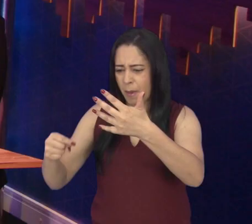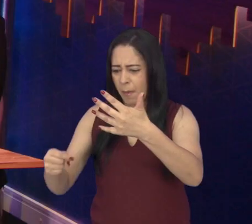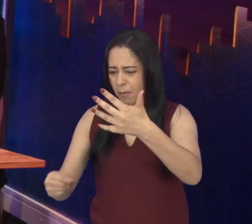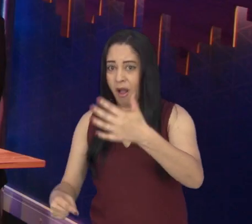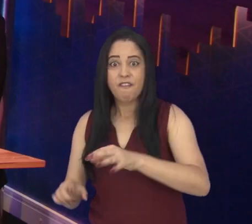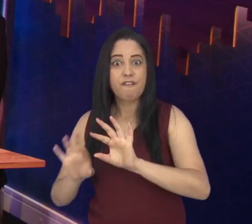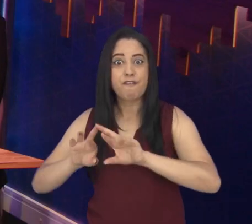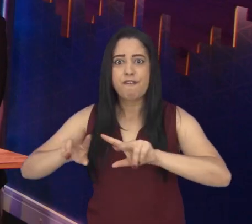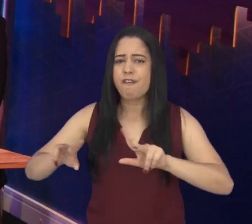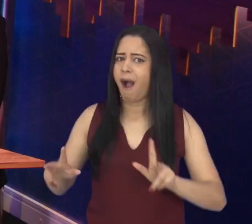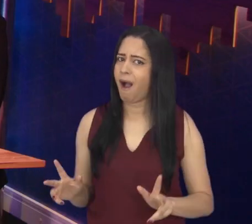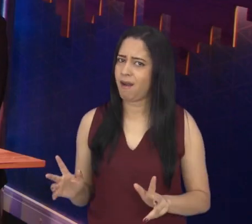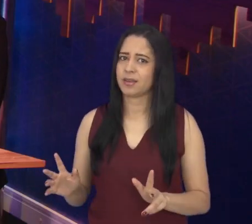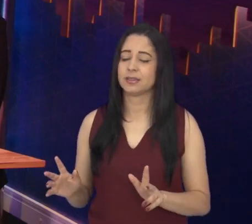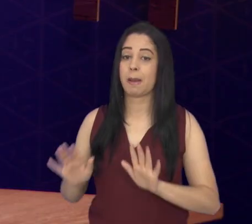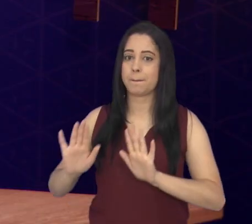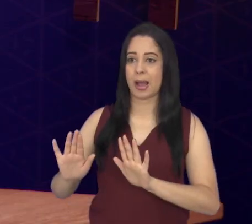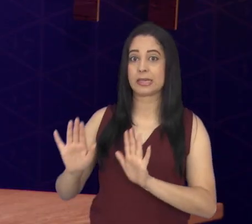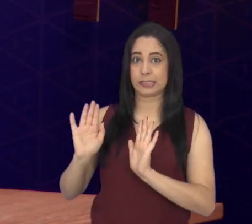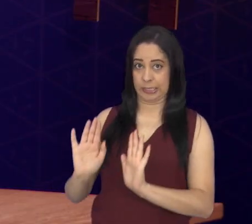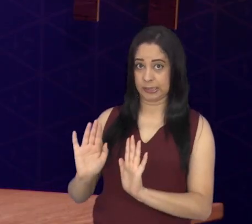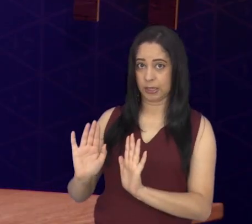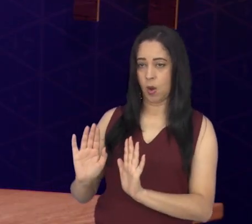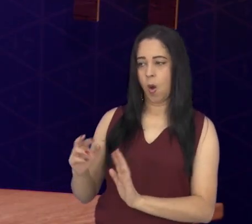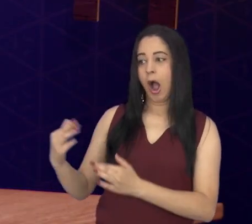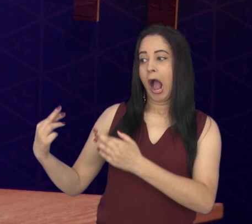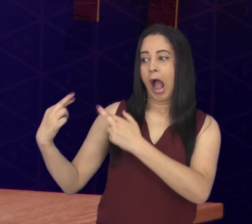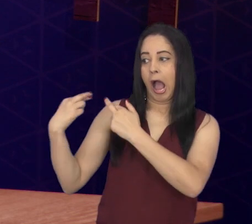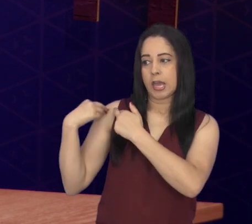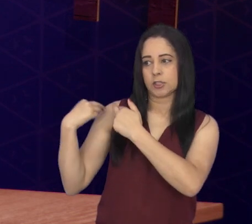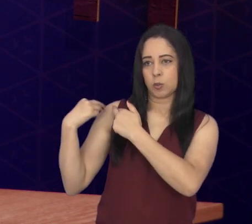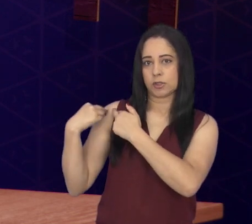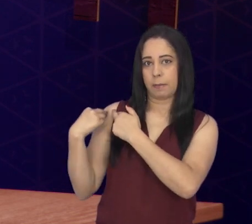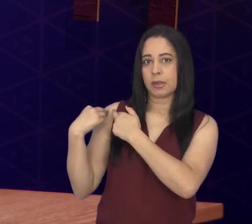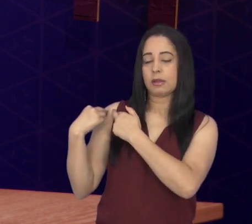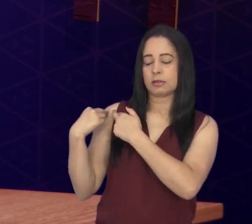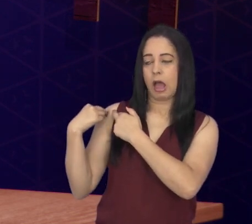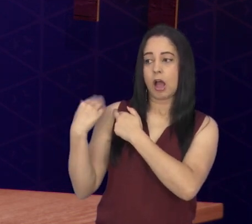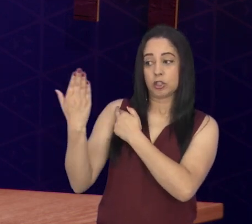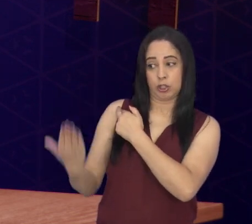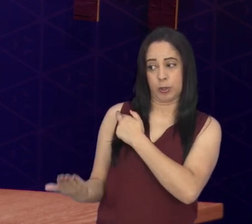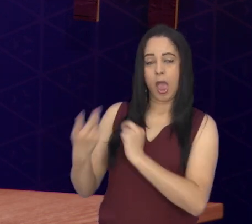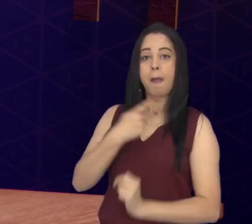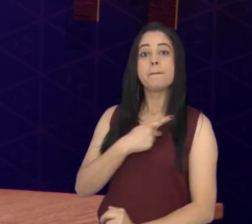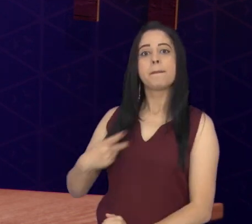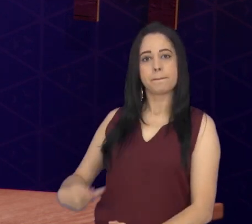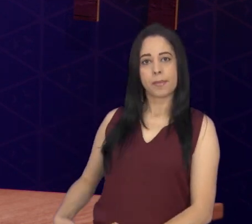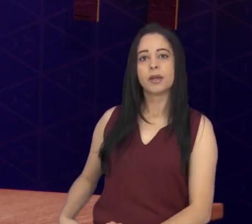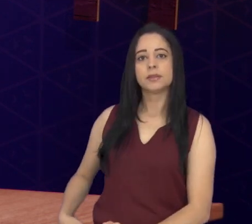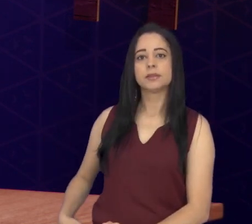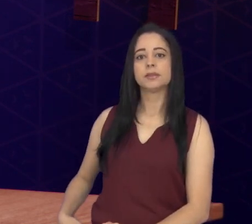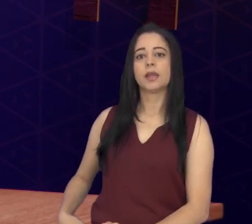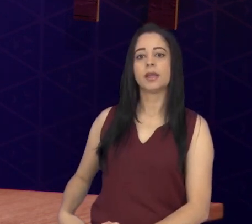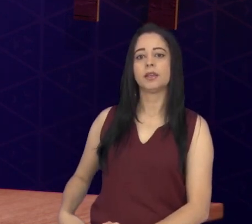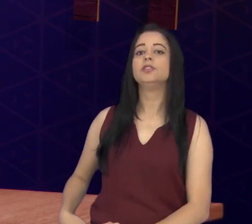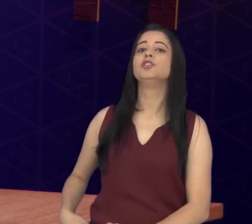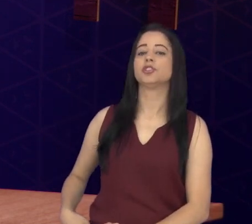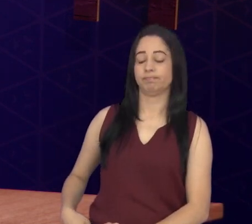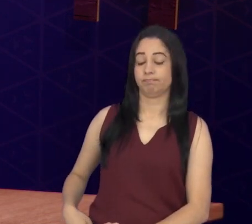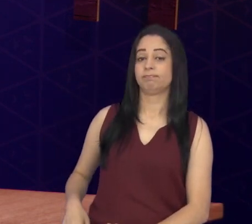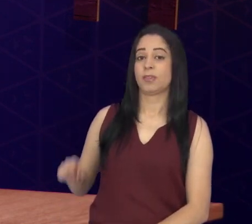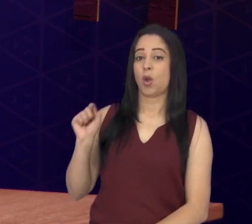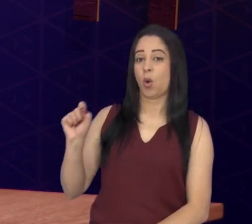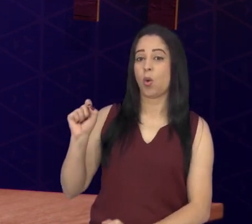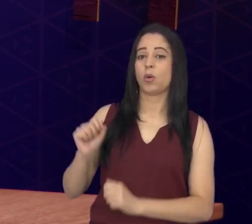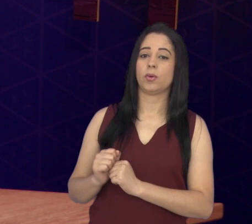Verdade. Então, a principal atribuição e a responsabilidade maior, né, de um presidente,